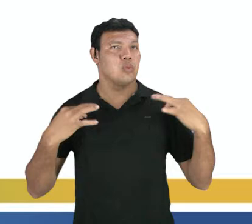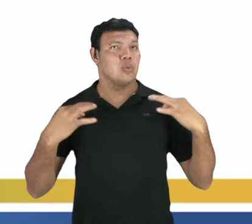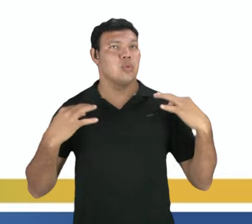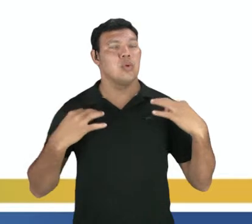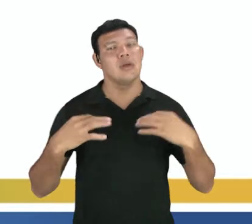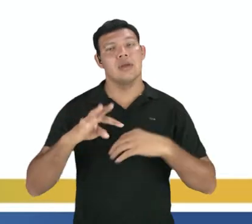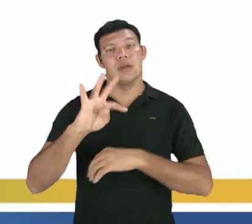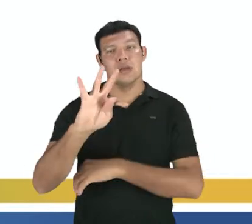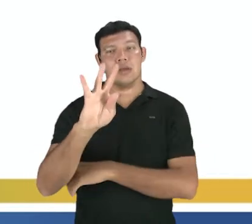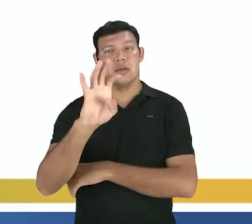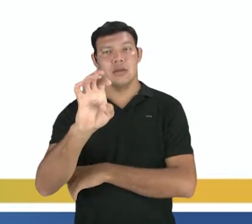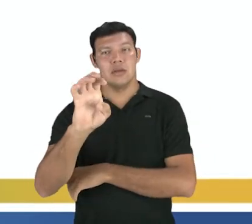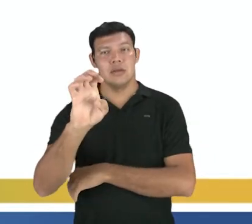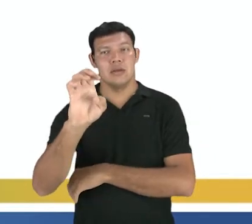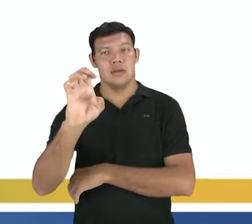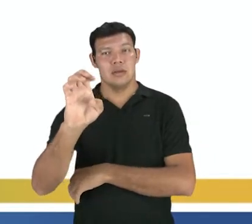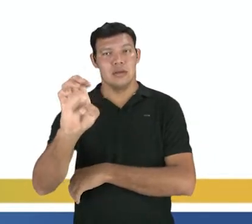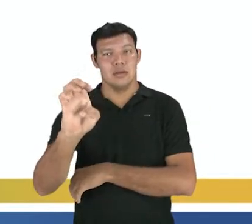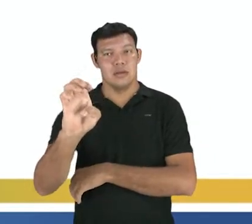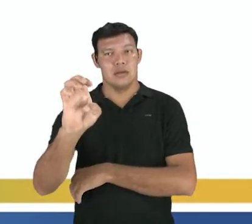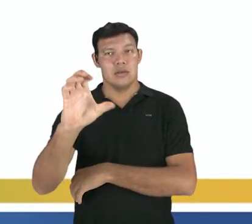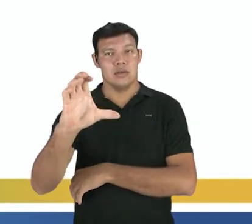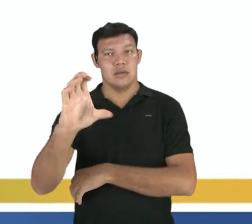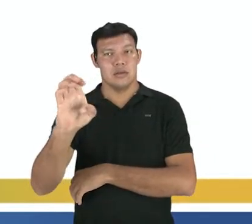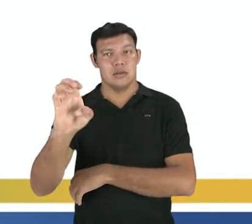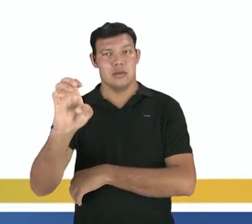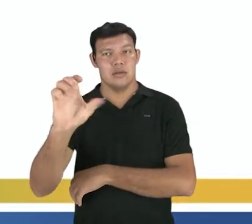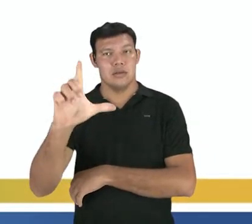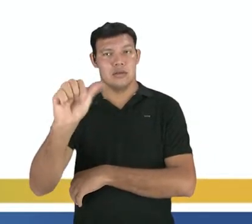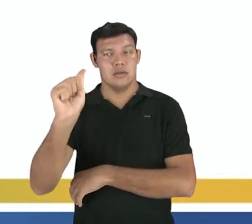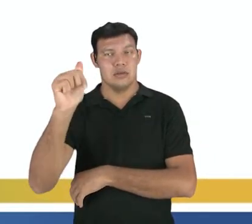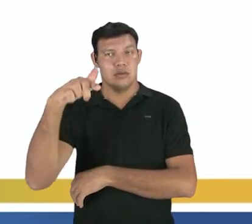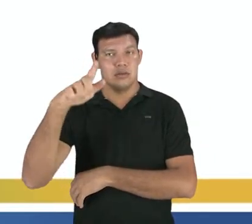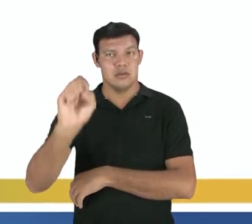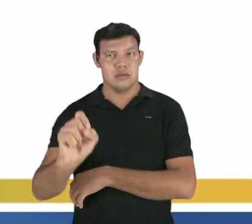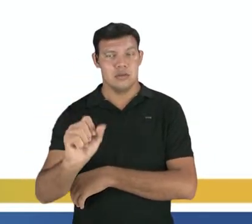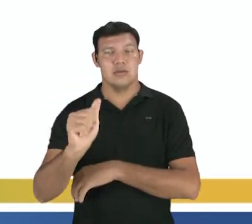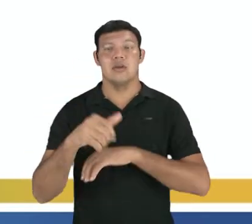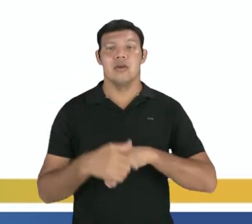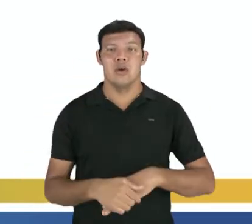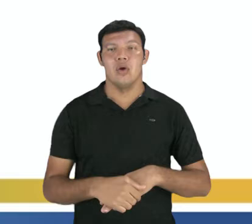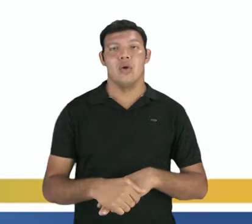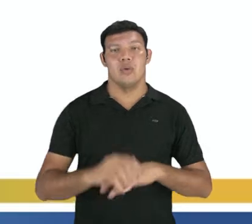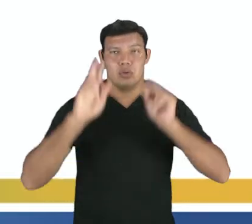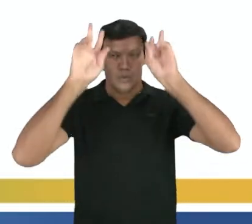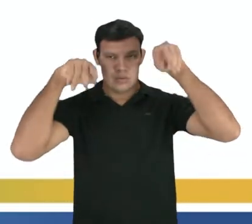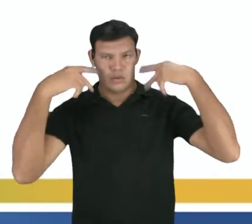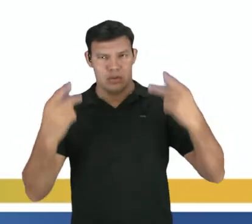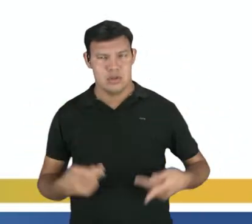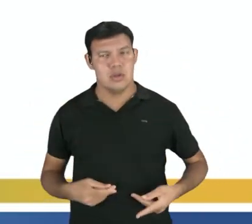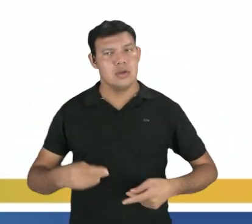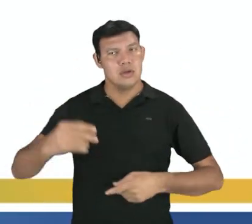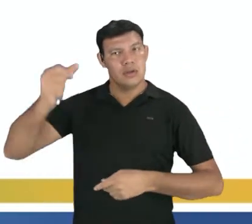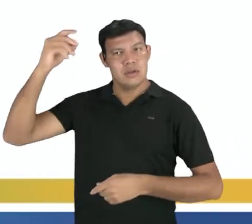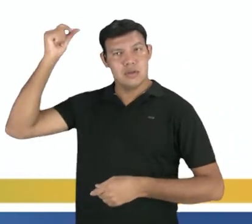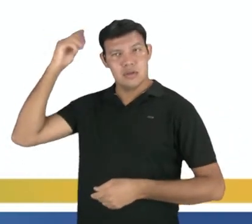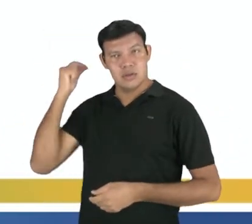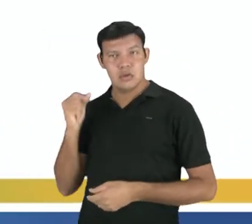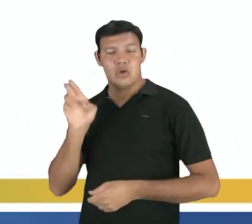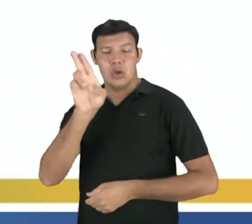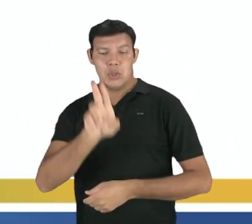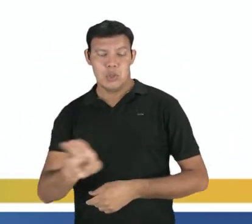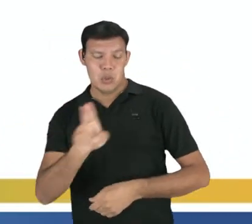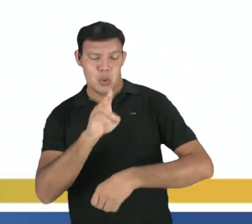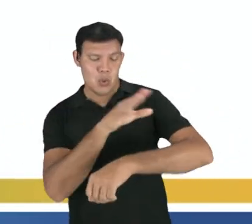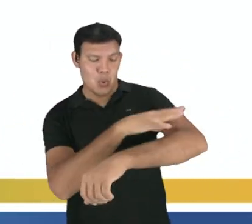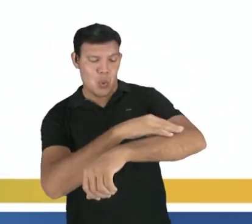a tecelagem, né? Porque como a gente viu antes, os homens eles utilizavam a pele dos animais